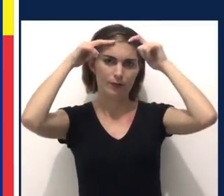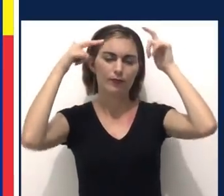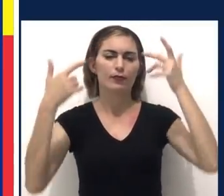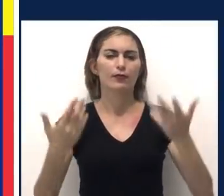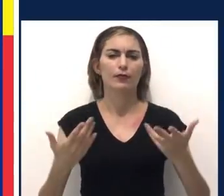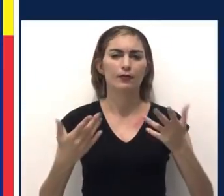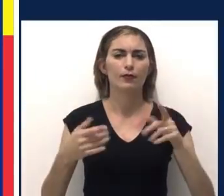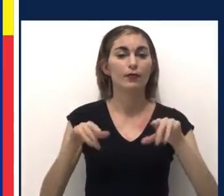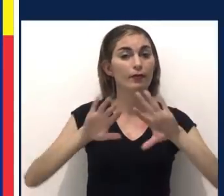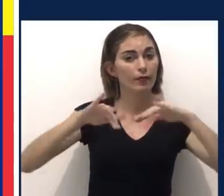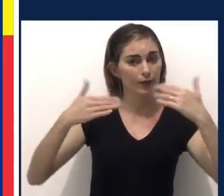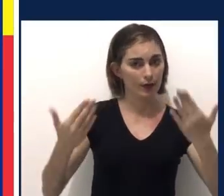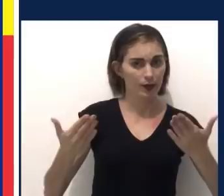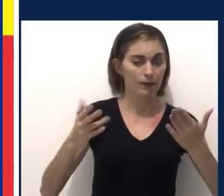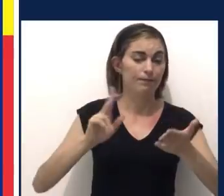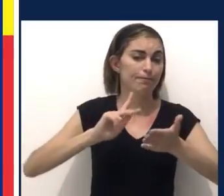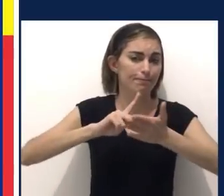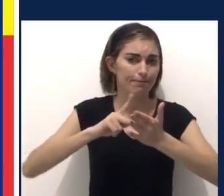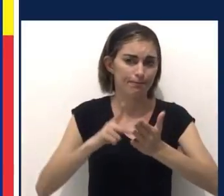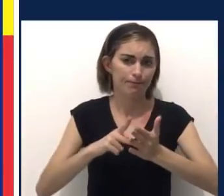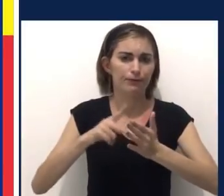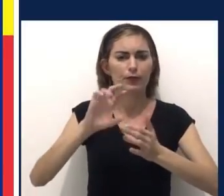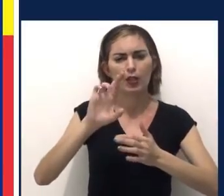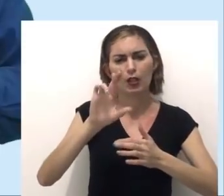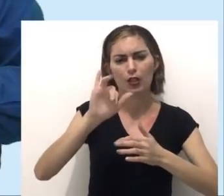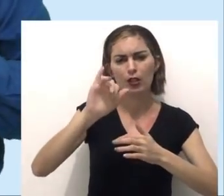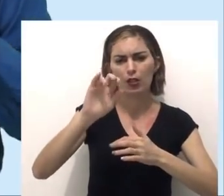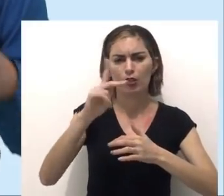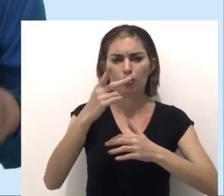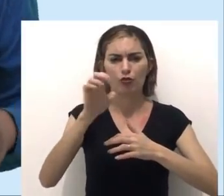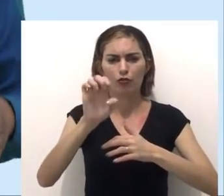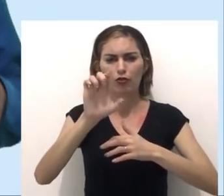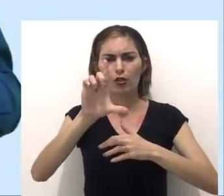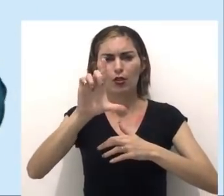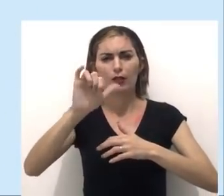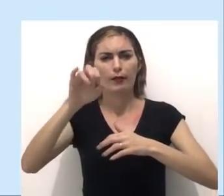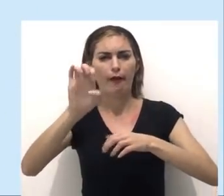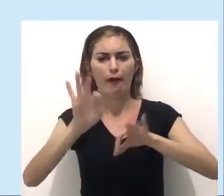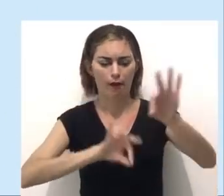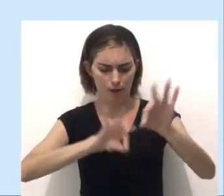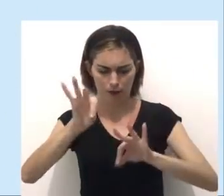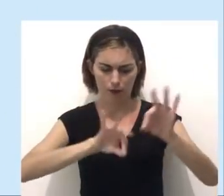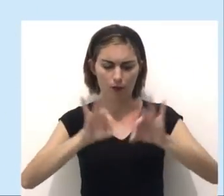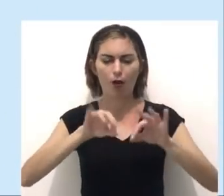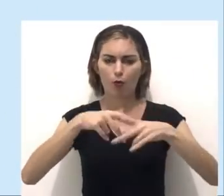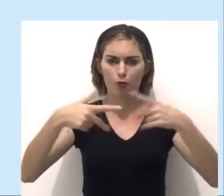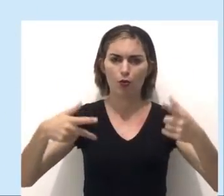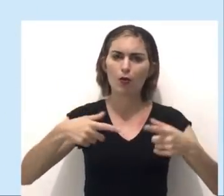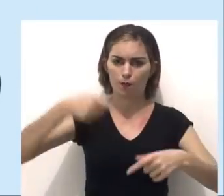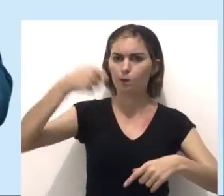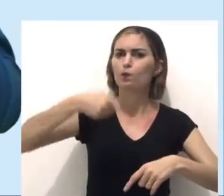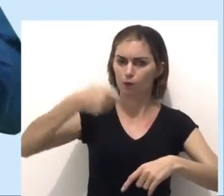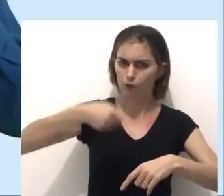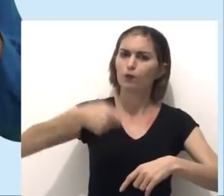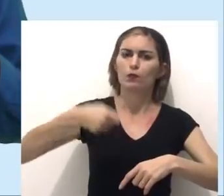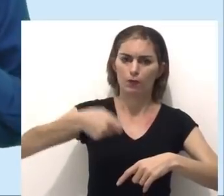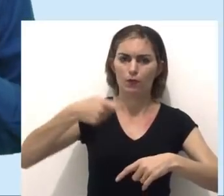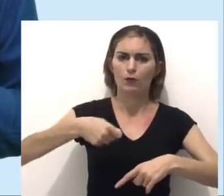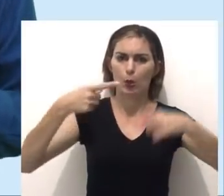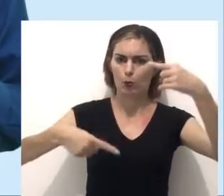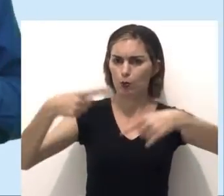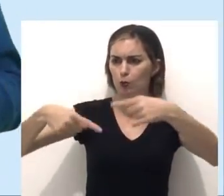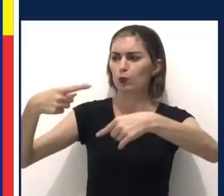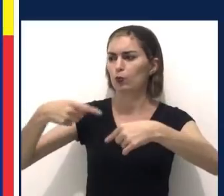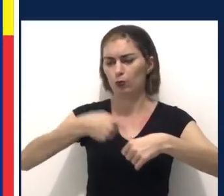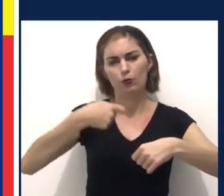incluindo a rainha. Então, na realidade, Richelieu, ele toma algumas medidas